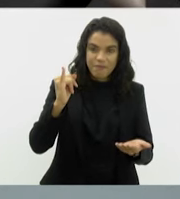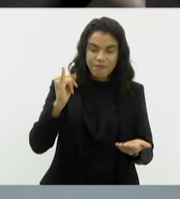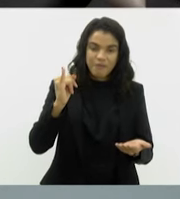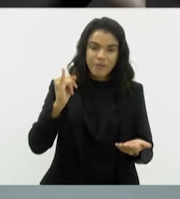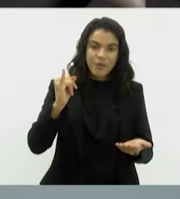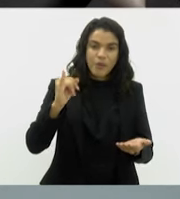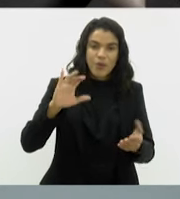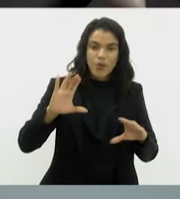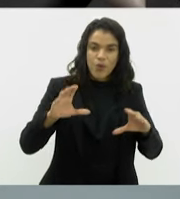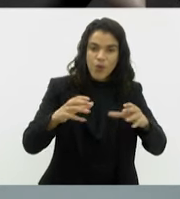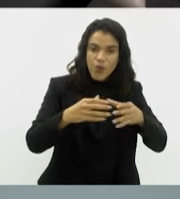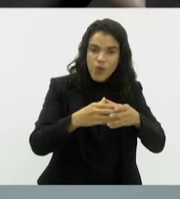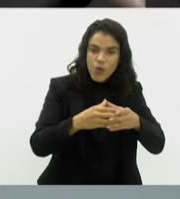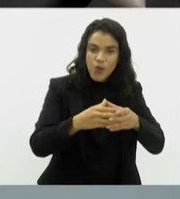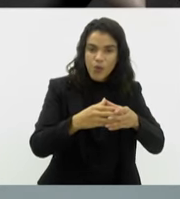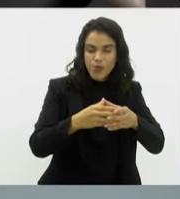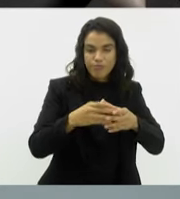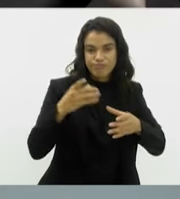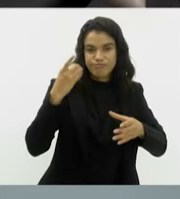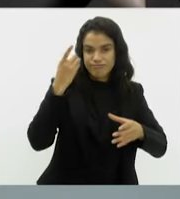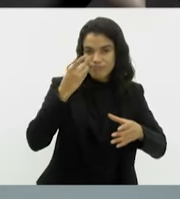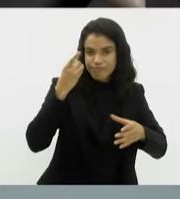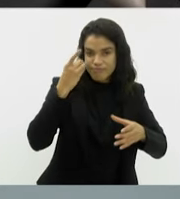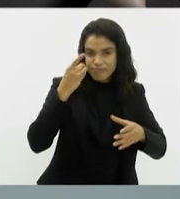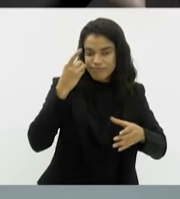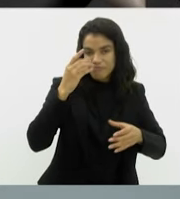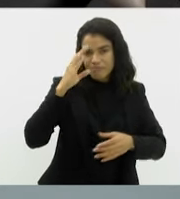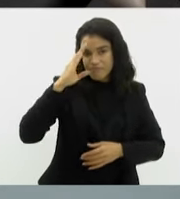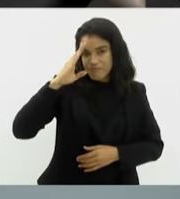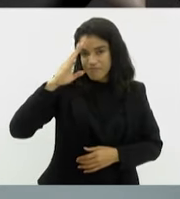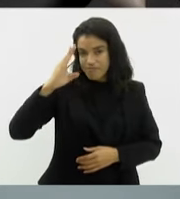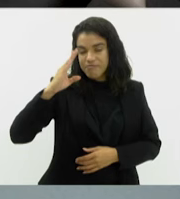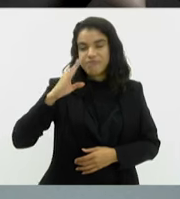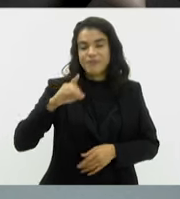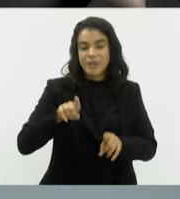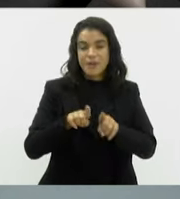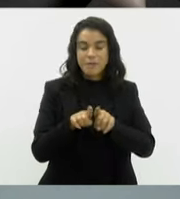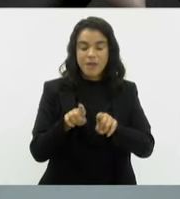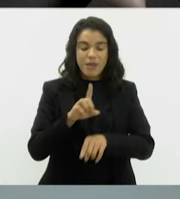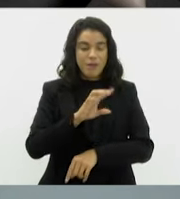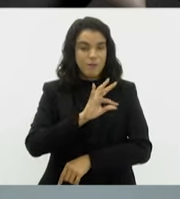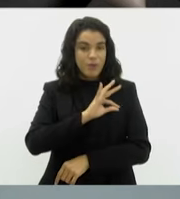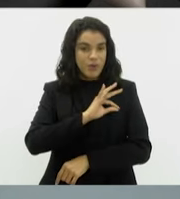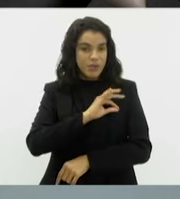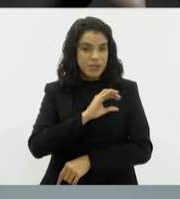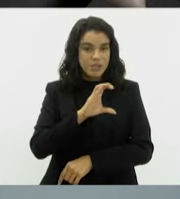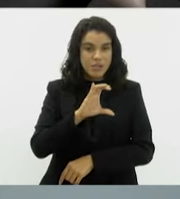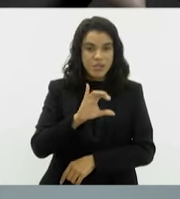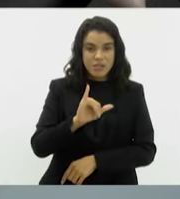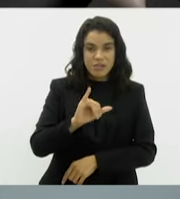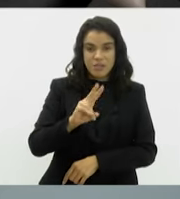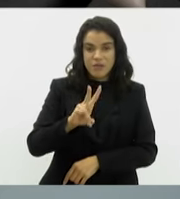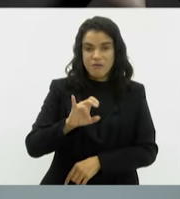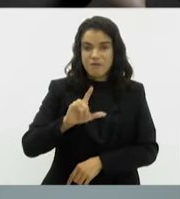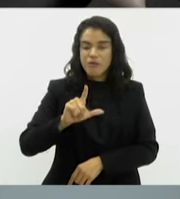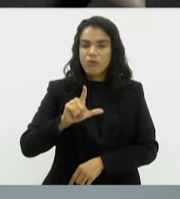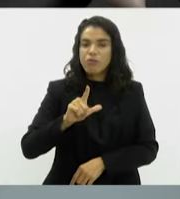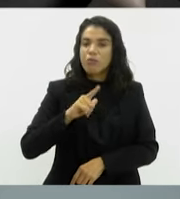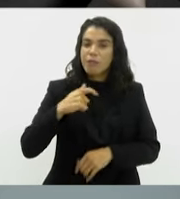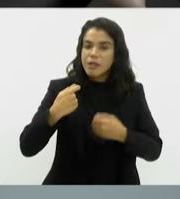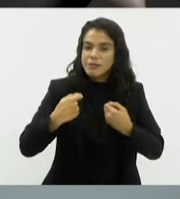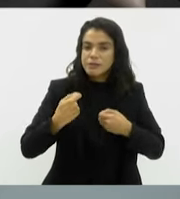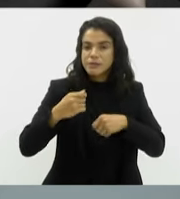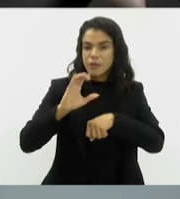corpo técnico, principalmente da Polícia Civil, tenha capacitação,